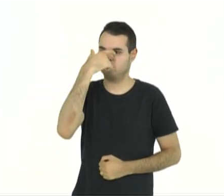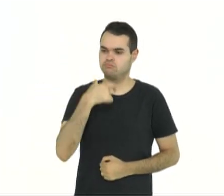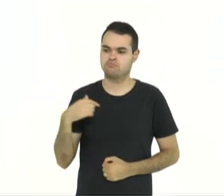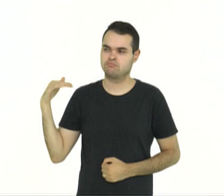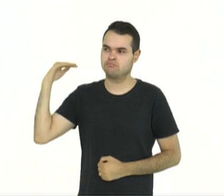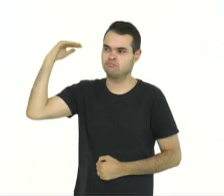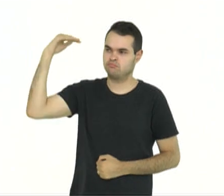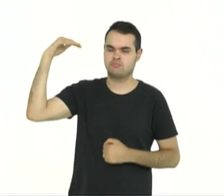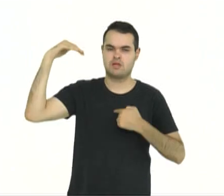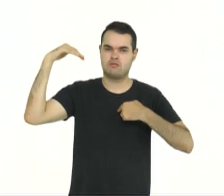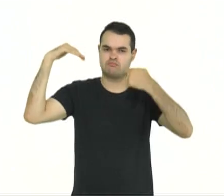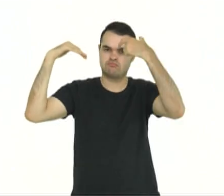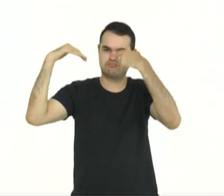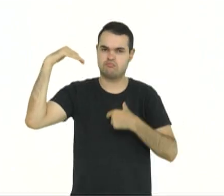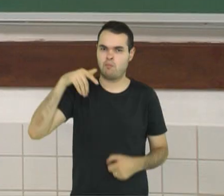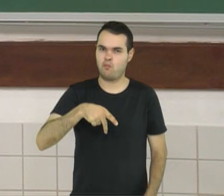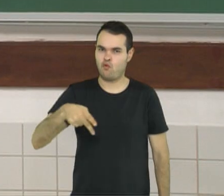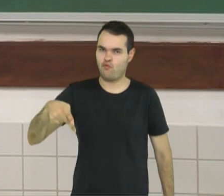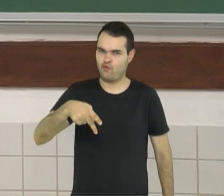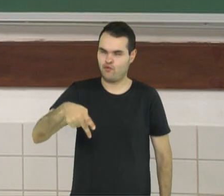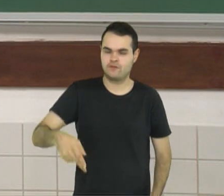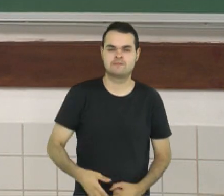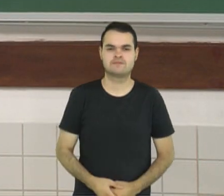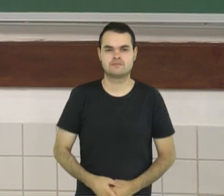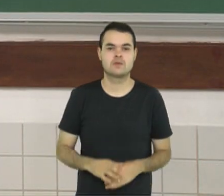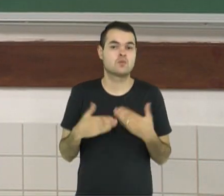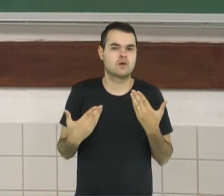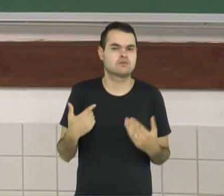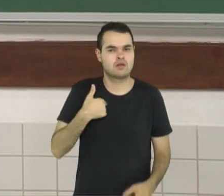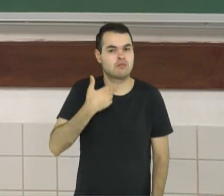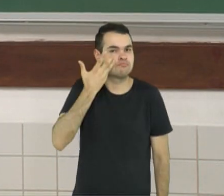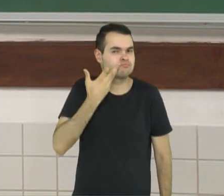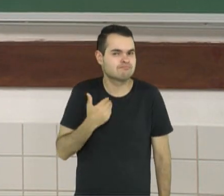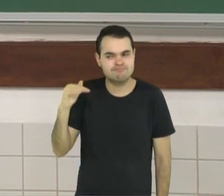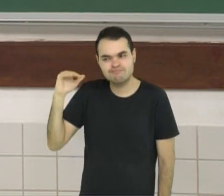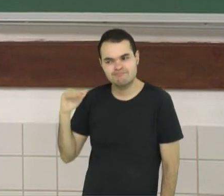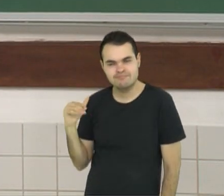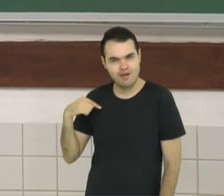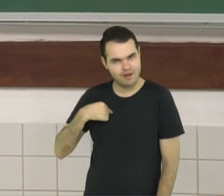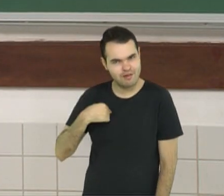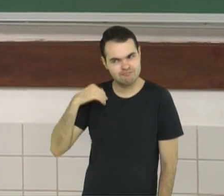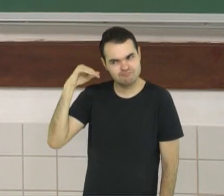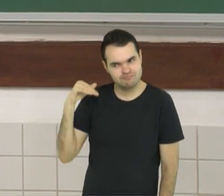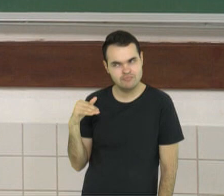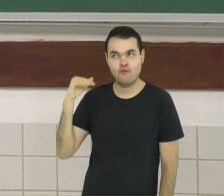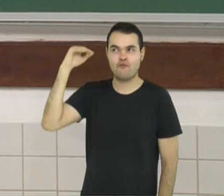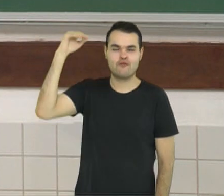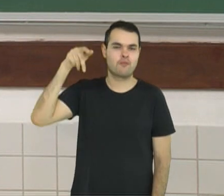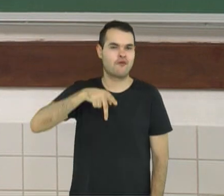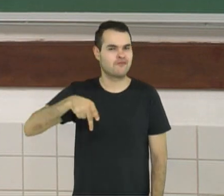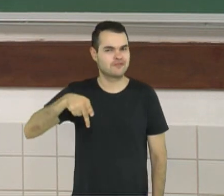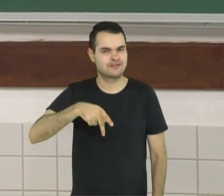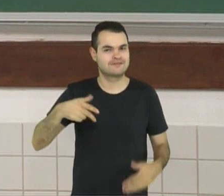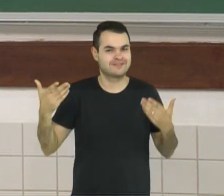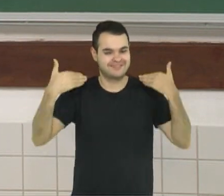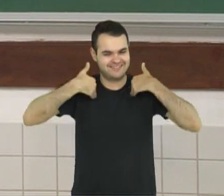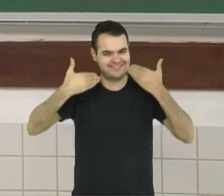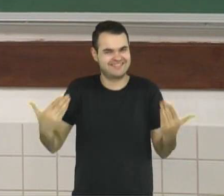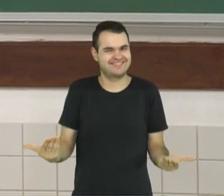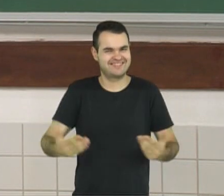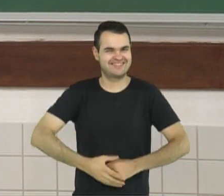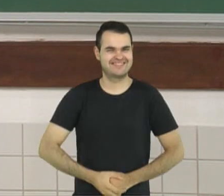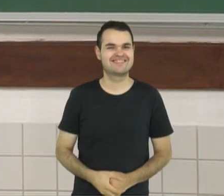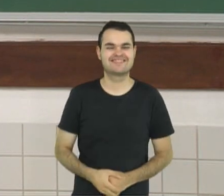ser professora. Então, quando eu era niña, dizia, quando eu crescer, vou a ser professora. E cá estou.